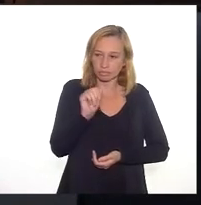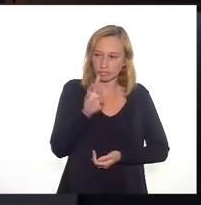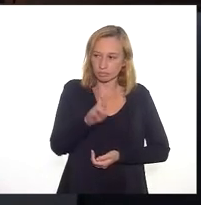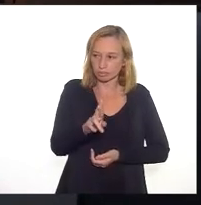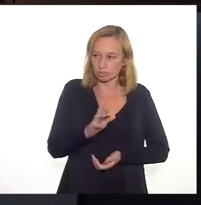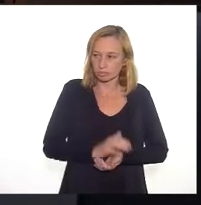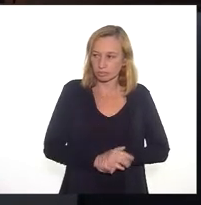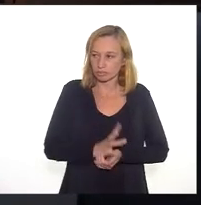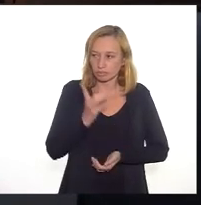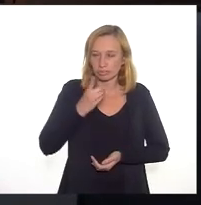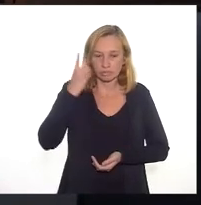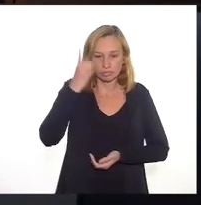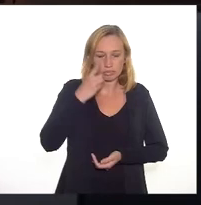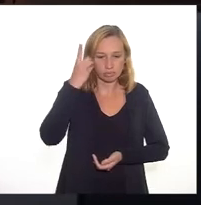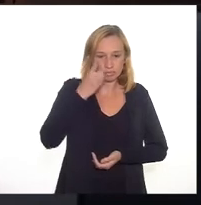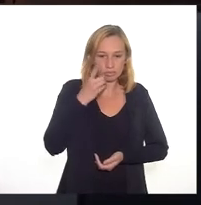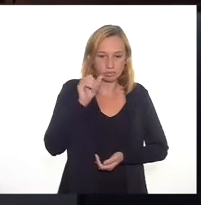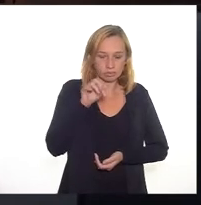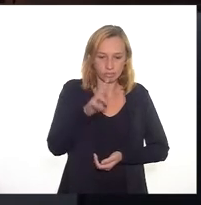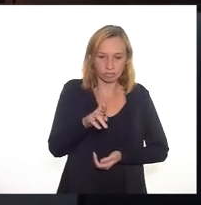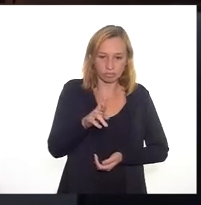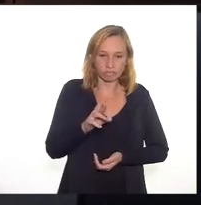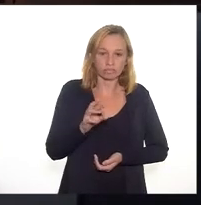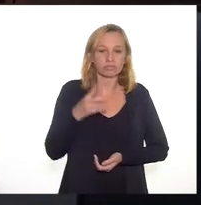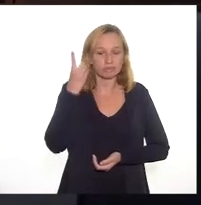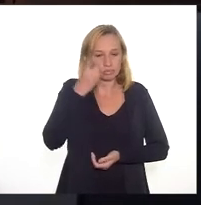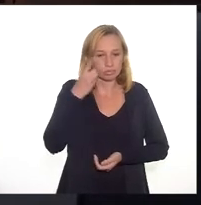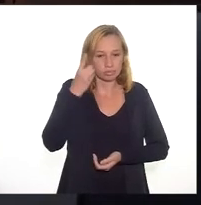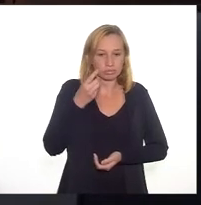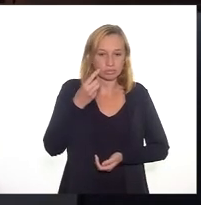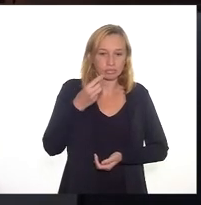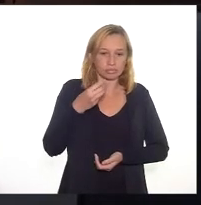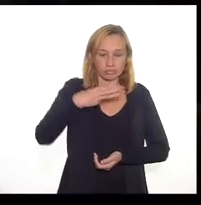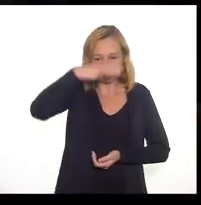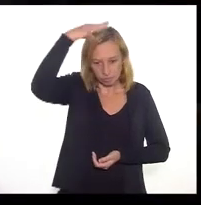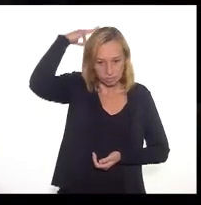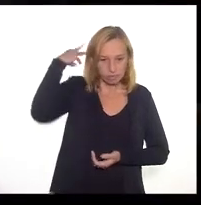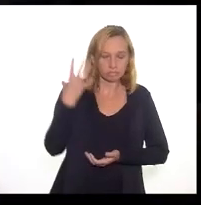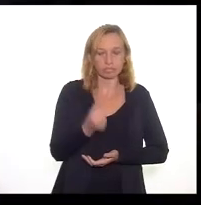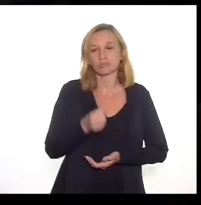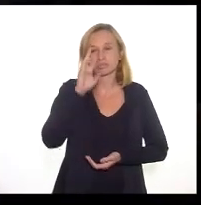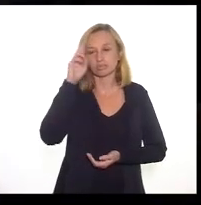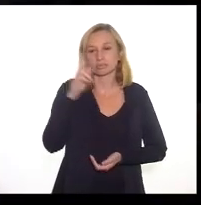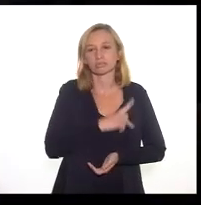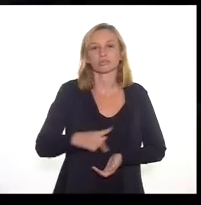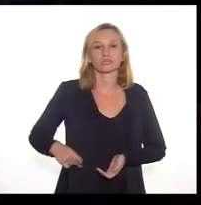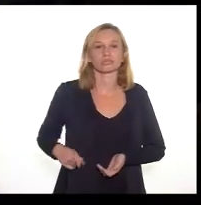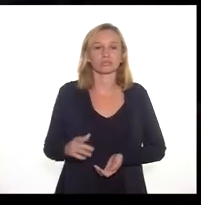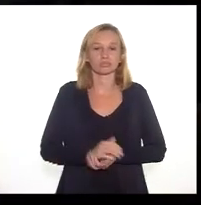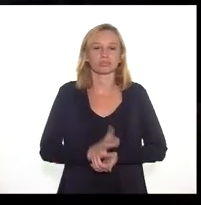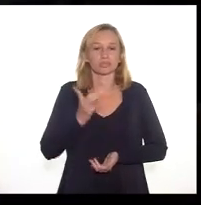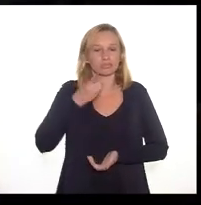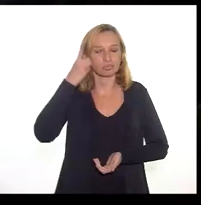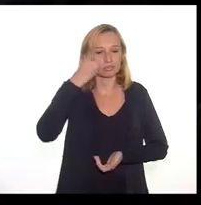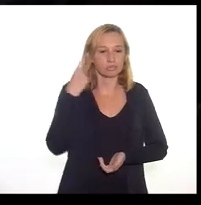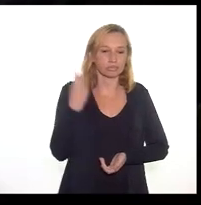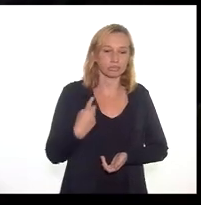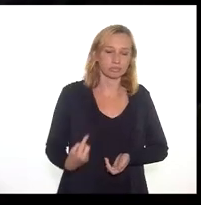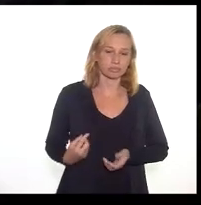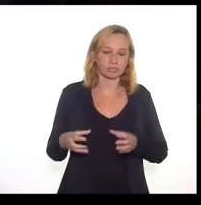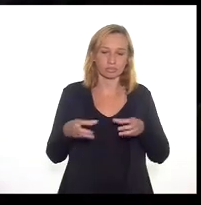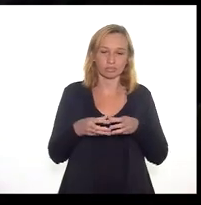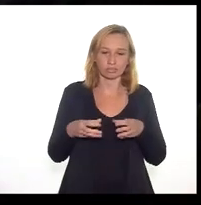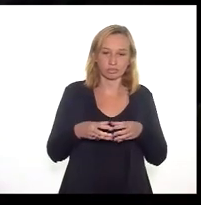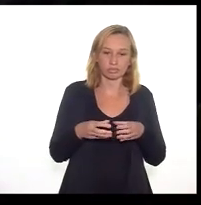Deputado Rodrigo Barcelar. Deputado Márcio Pacheco. Favorável, presidente. Deputada Dani Monteiro, pela